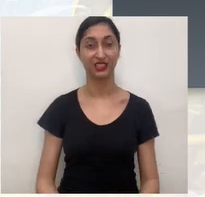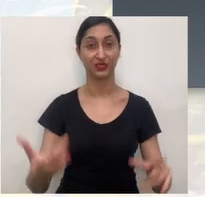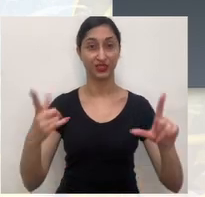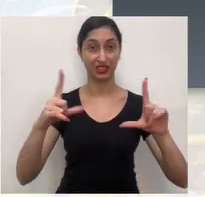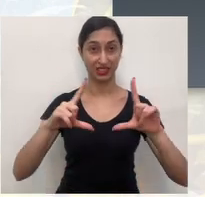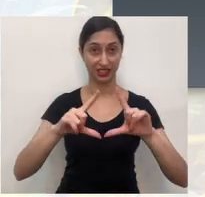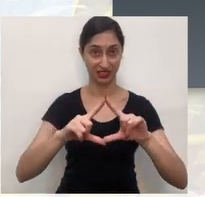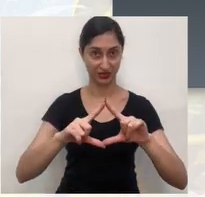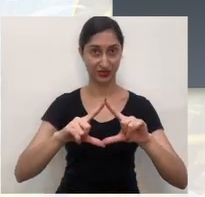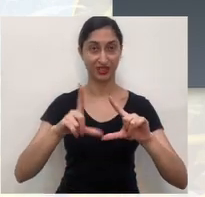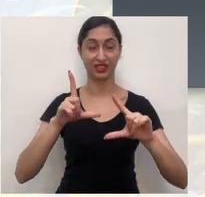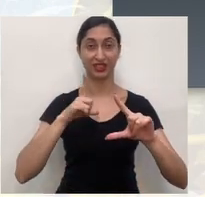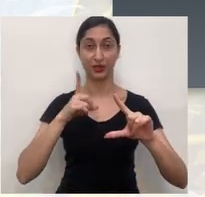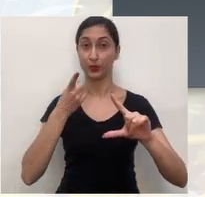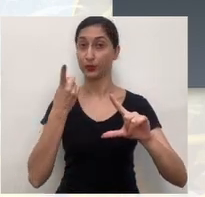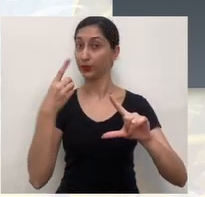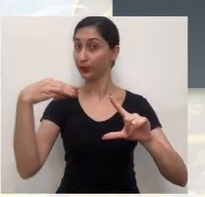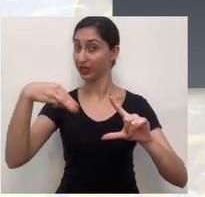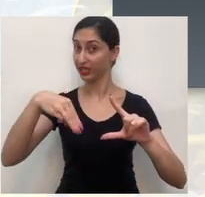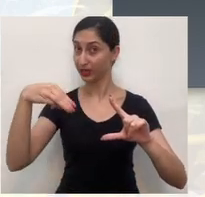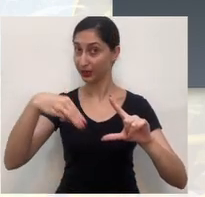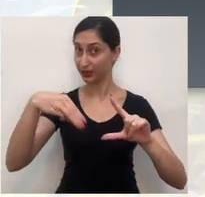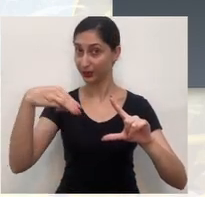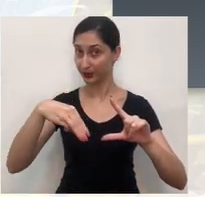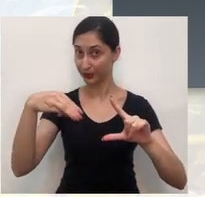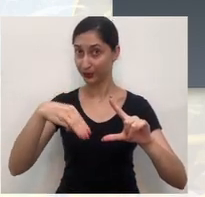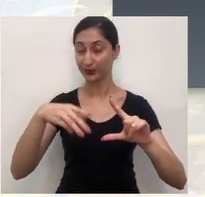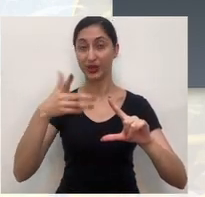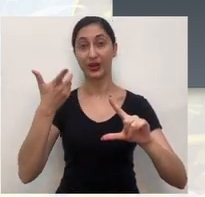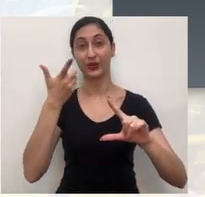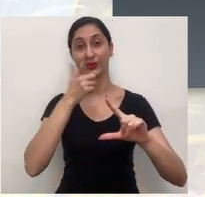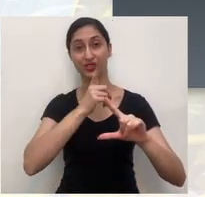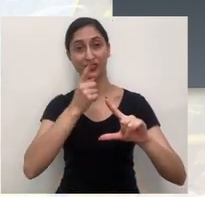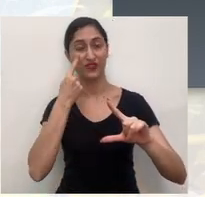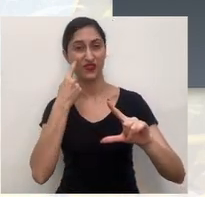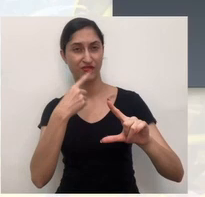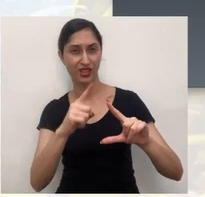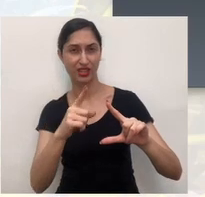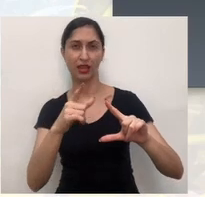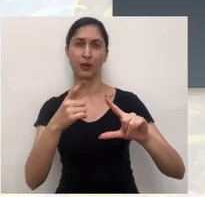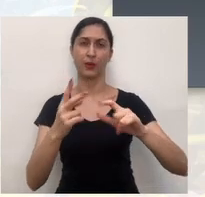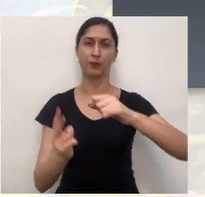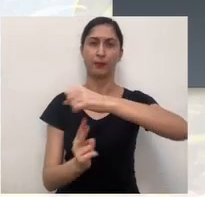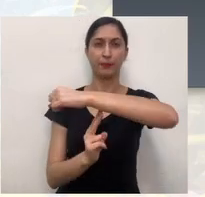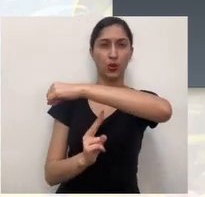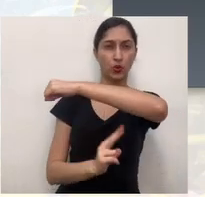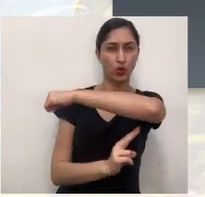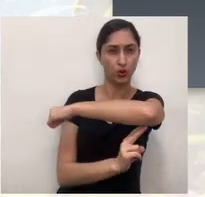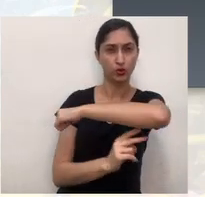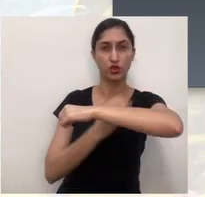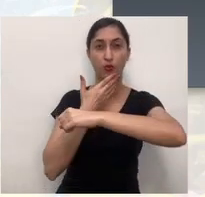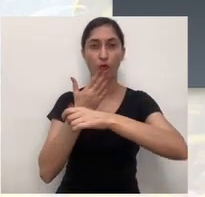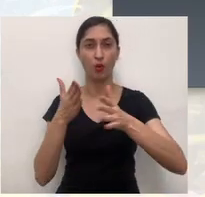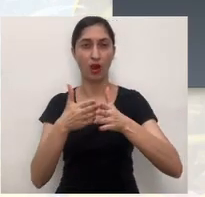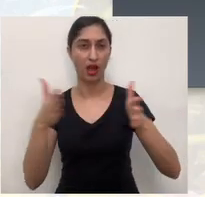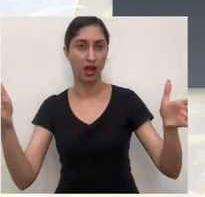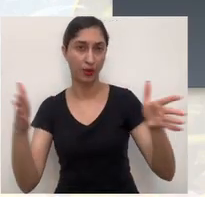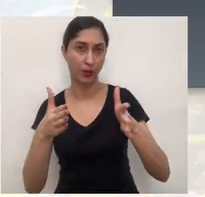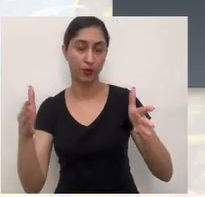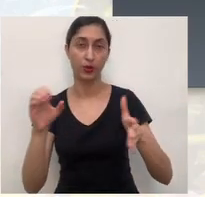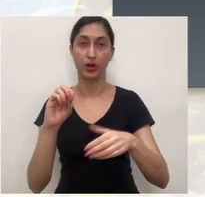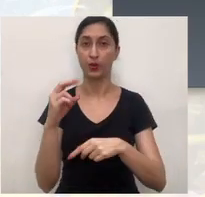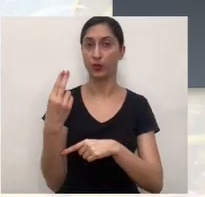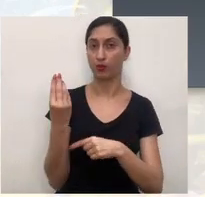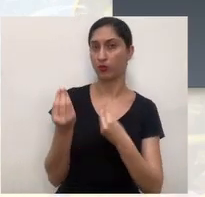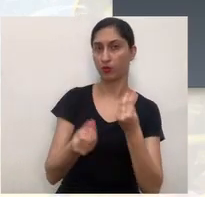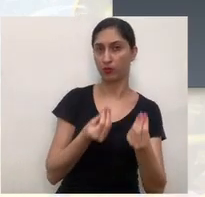desenho que ele ia fazer. Isso para ele poder avaliar uma largura de uma ponte ou um tamanho de uma pérgola ou qualquer